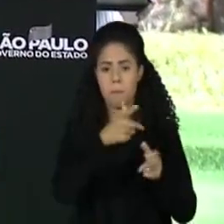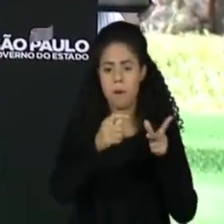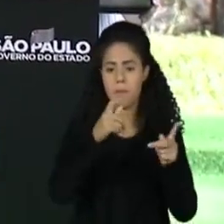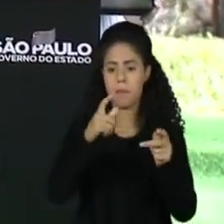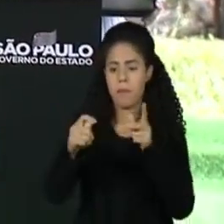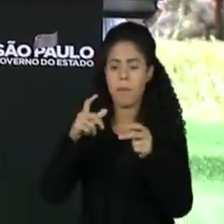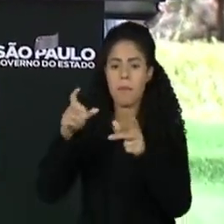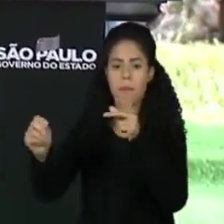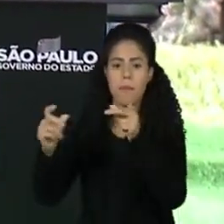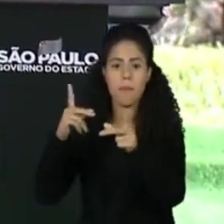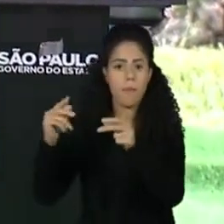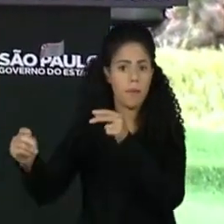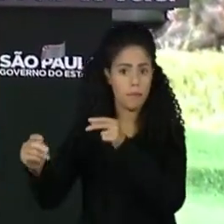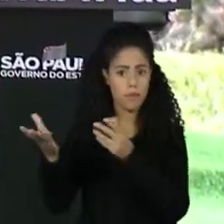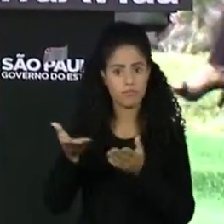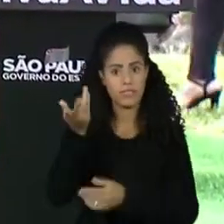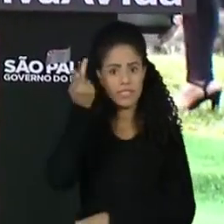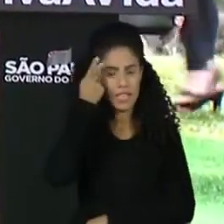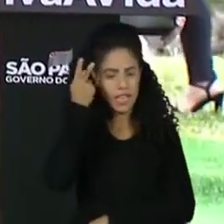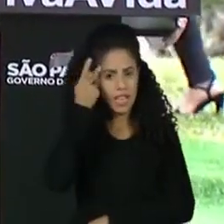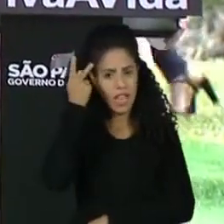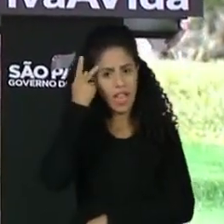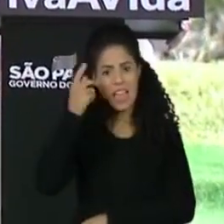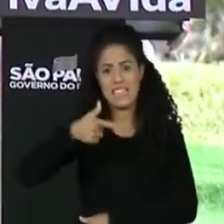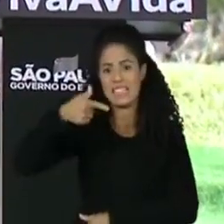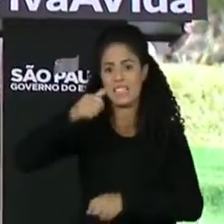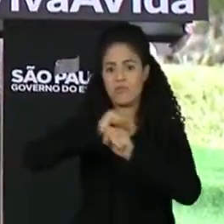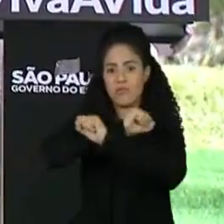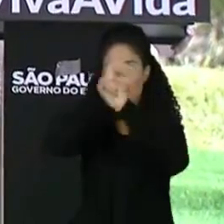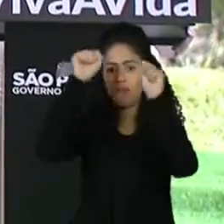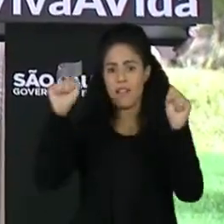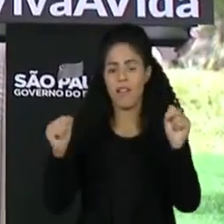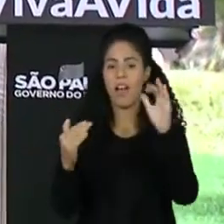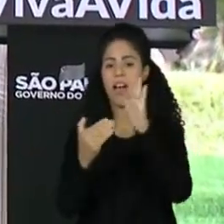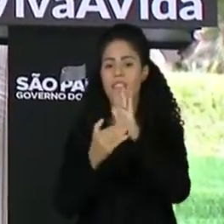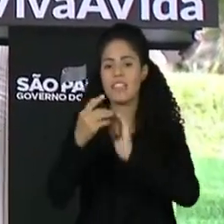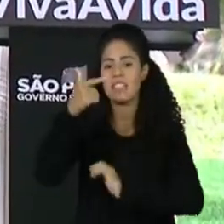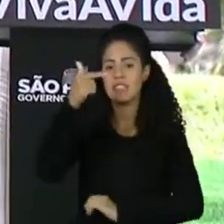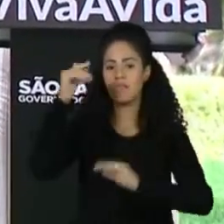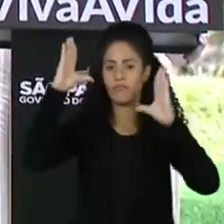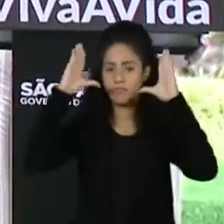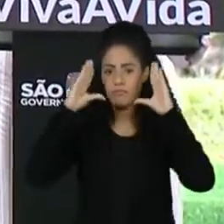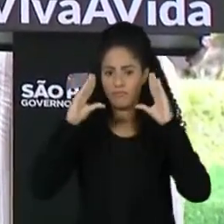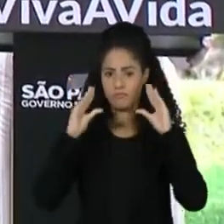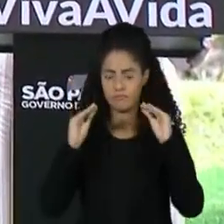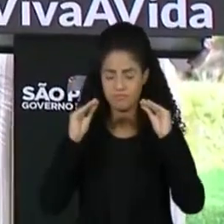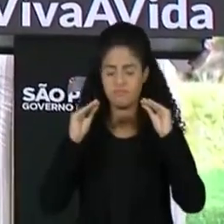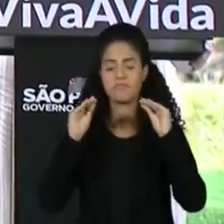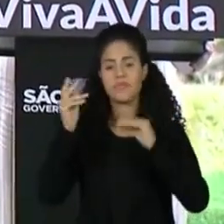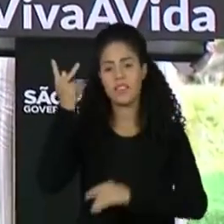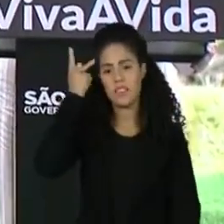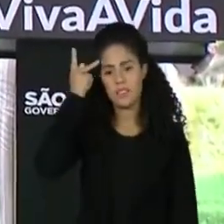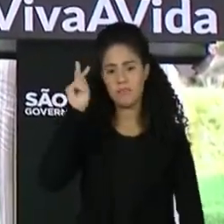estado de São Paulo das sete horas da manhã às sete horas da noite no 645 municípios do Estado de São